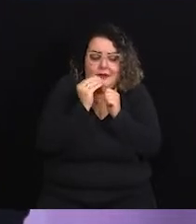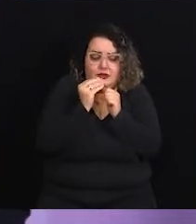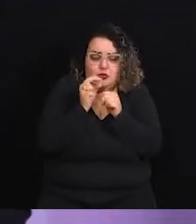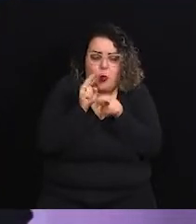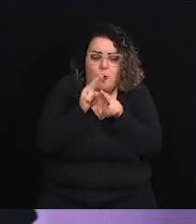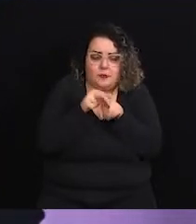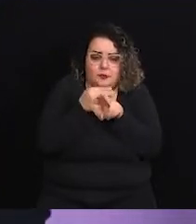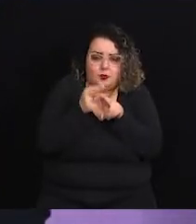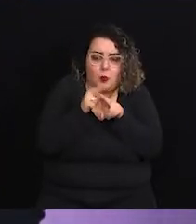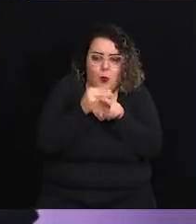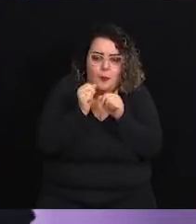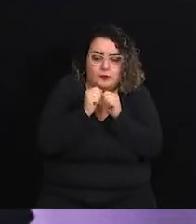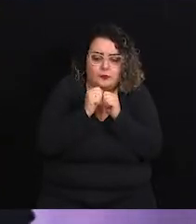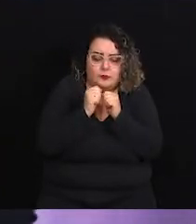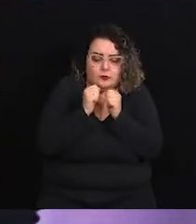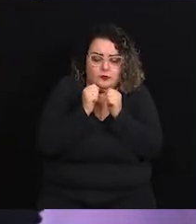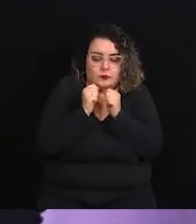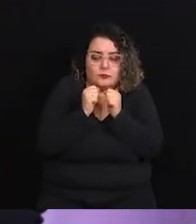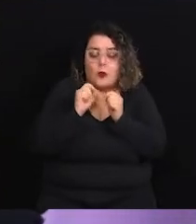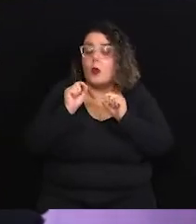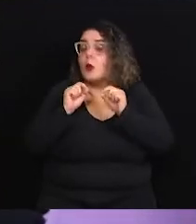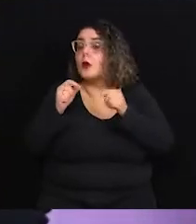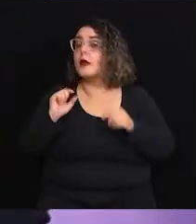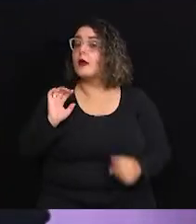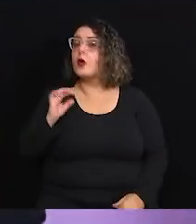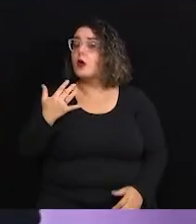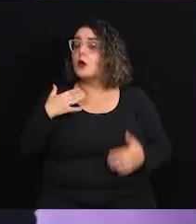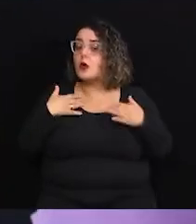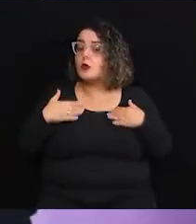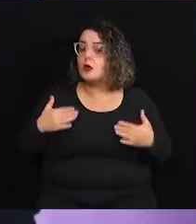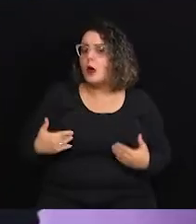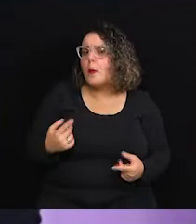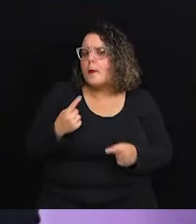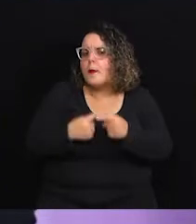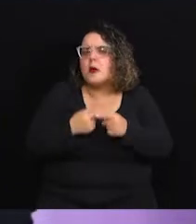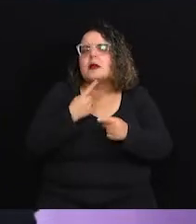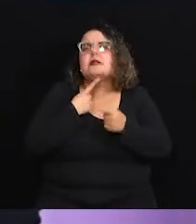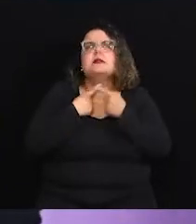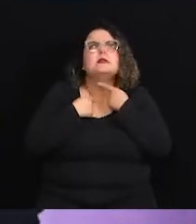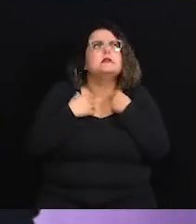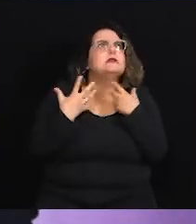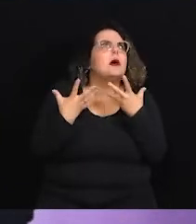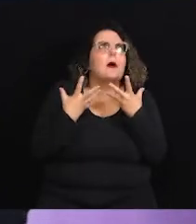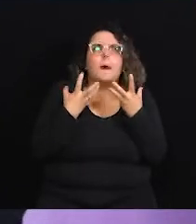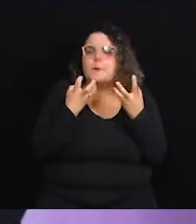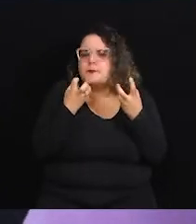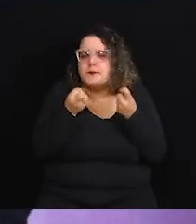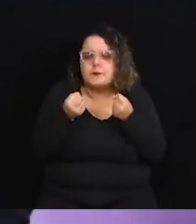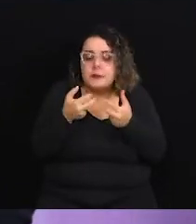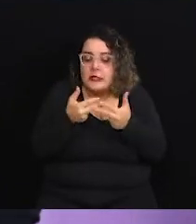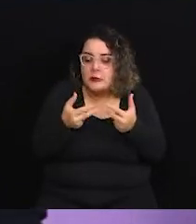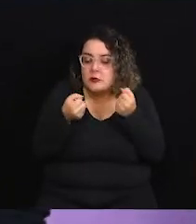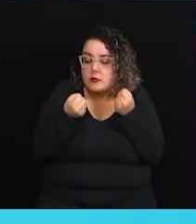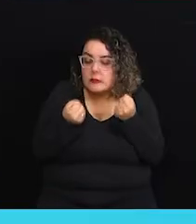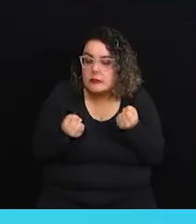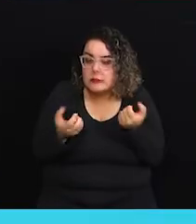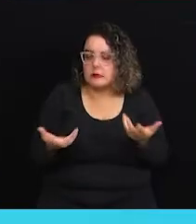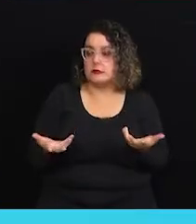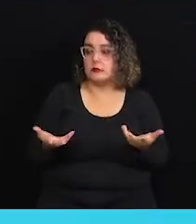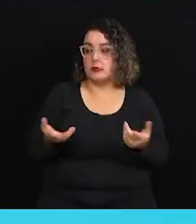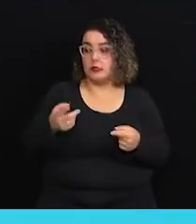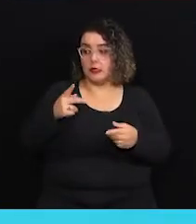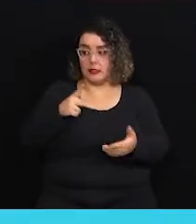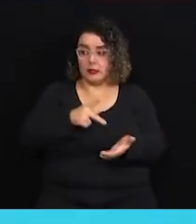exemplo. O que acontece no nosso corpo? Por que a gente tem essa vontade louca de comer coisas mais pesadas?